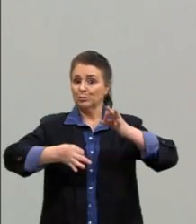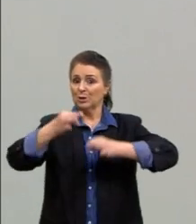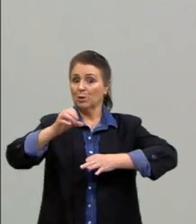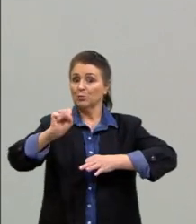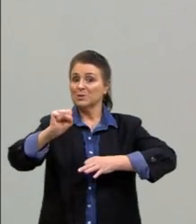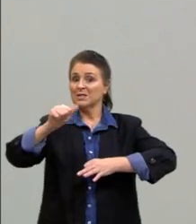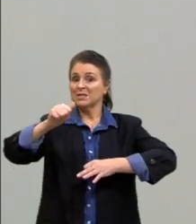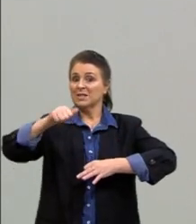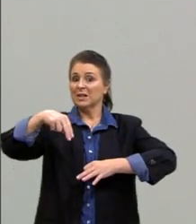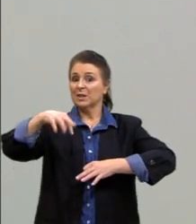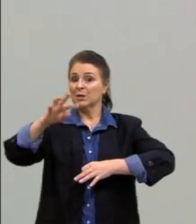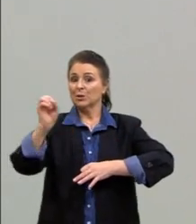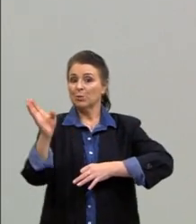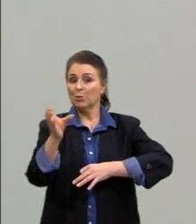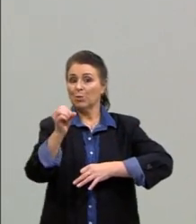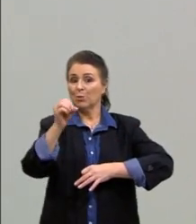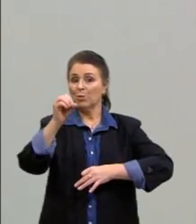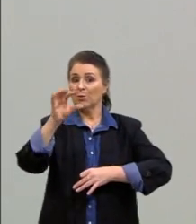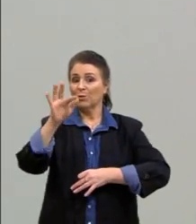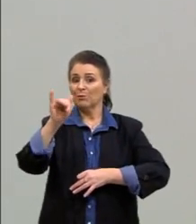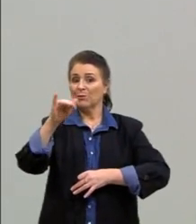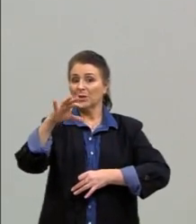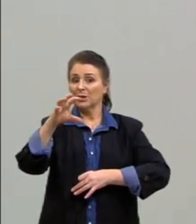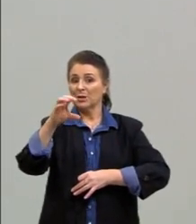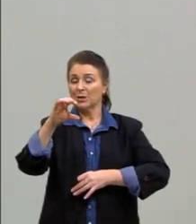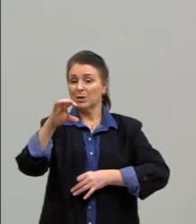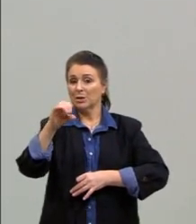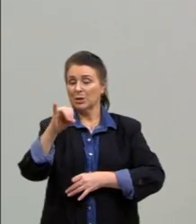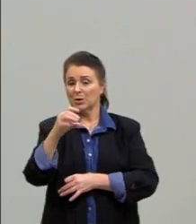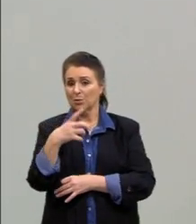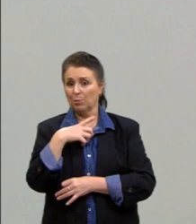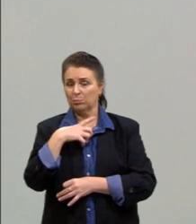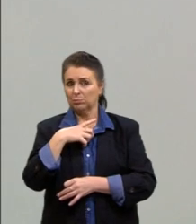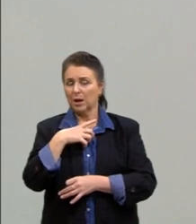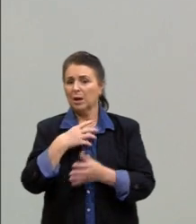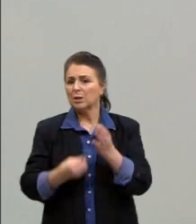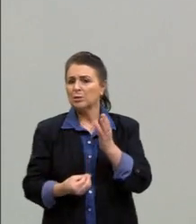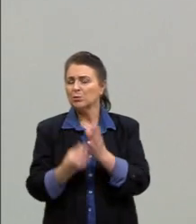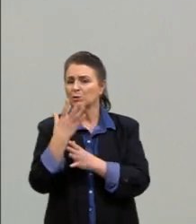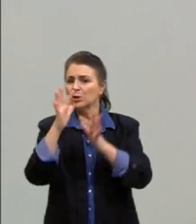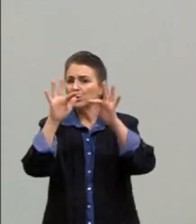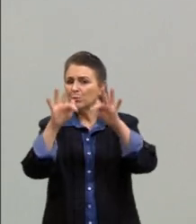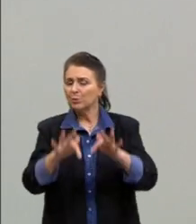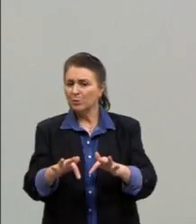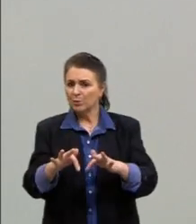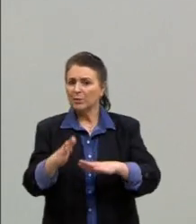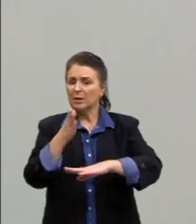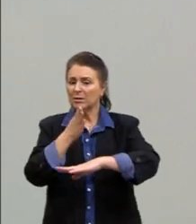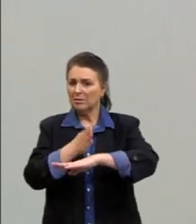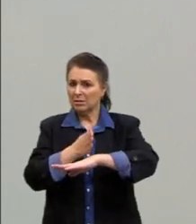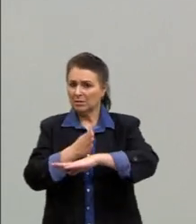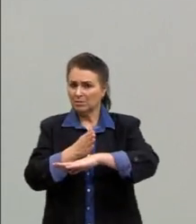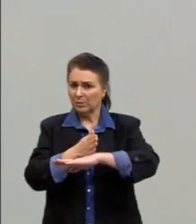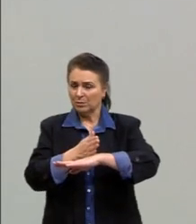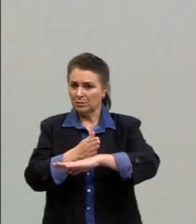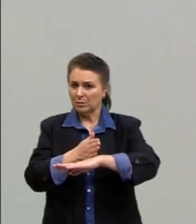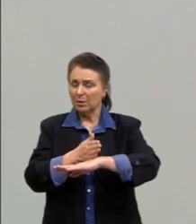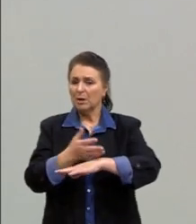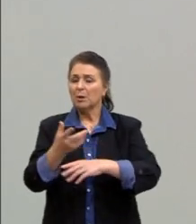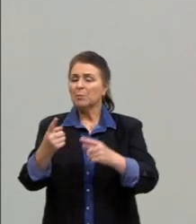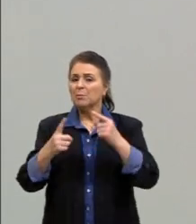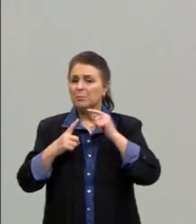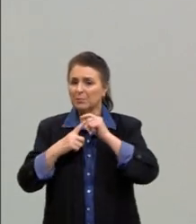é chamada na idade média no finzinho ali da idade média principalmente para combater heresias né e o movimento